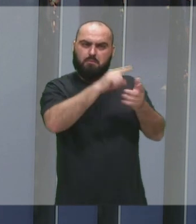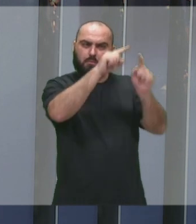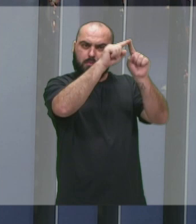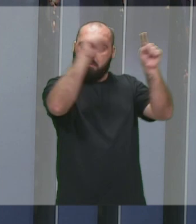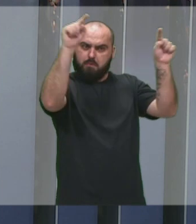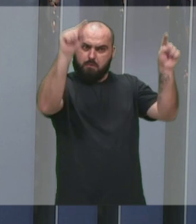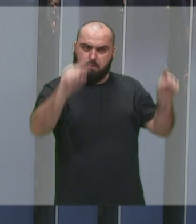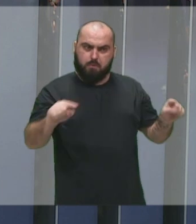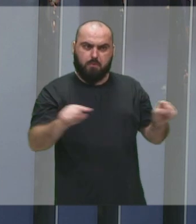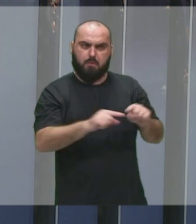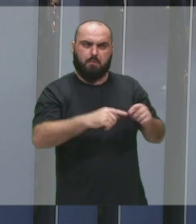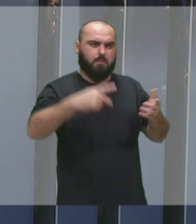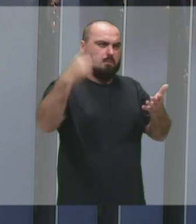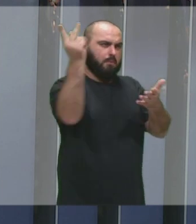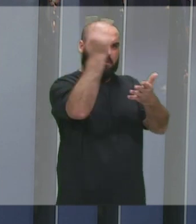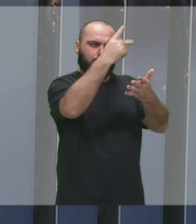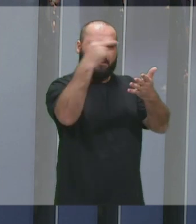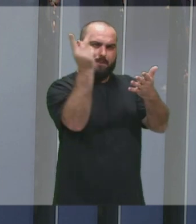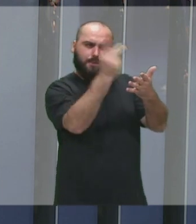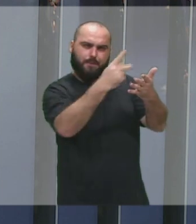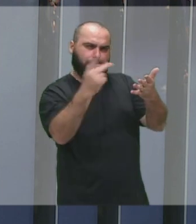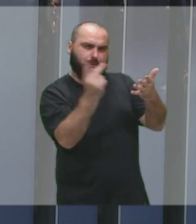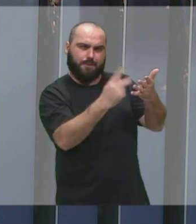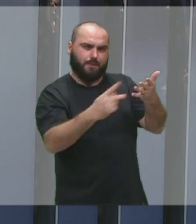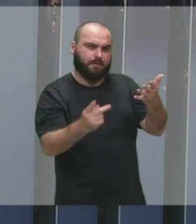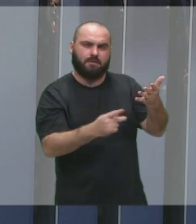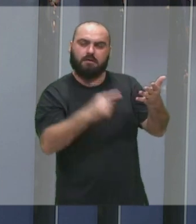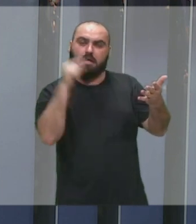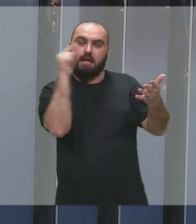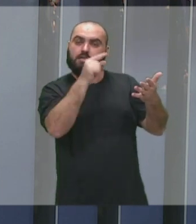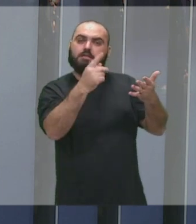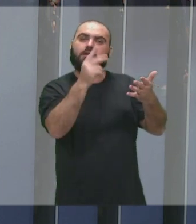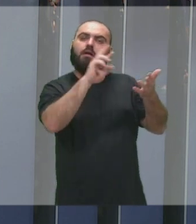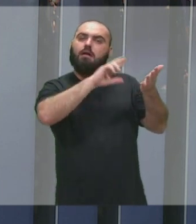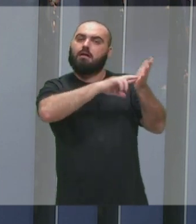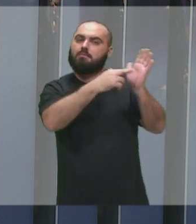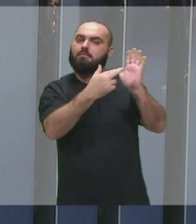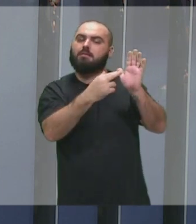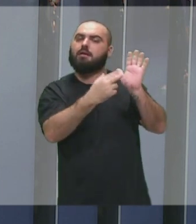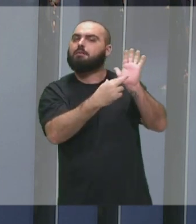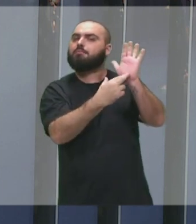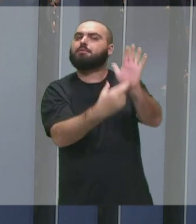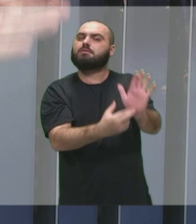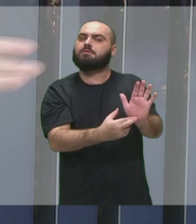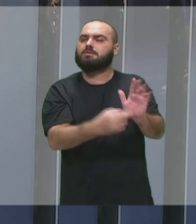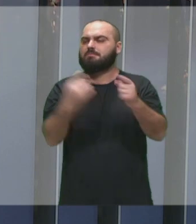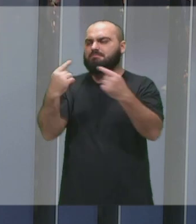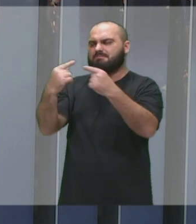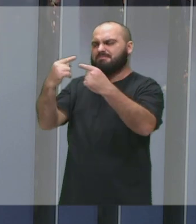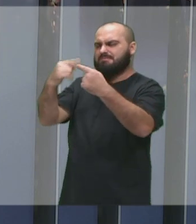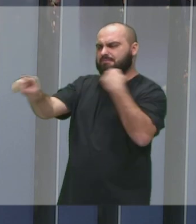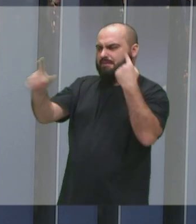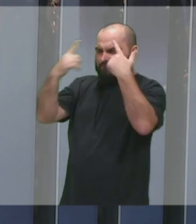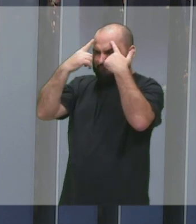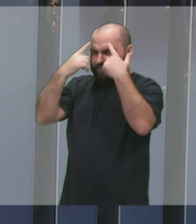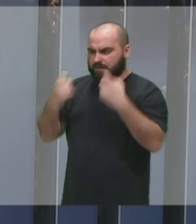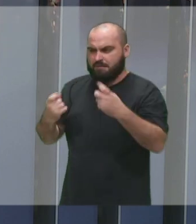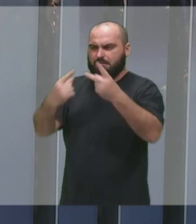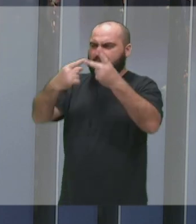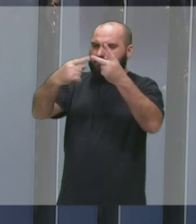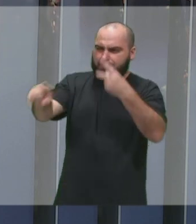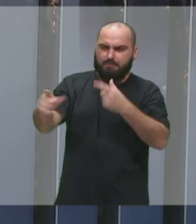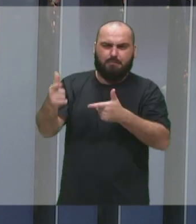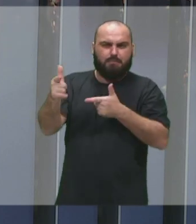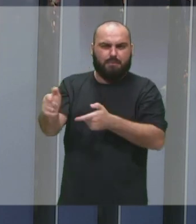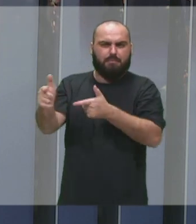uma verdadeira ode contra a violência, sim, contra a guerra, contra todo aquele descalabro que aconteceu na Guerra Civil